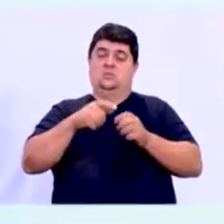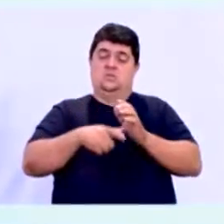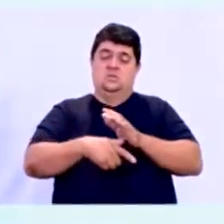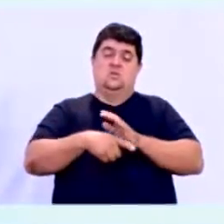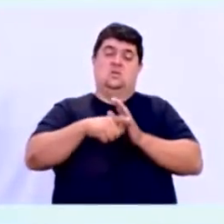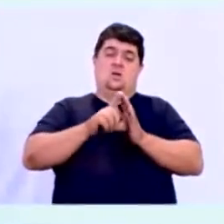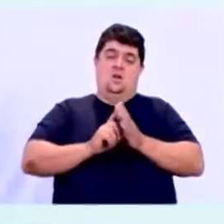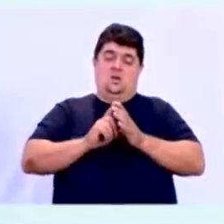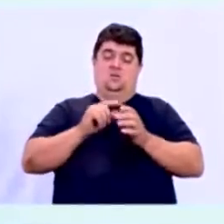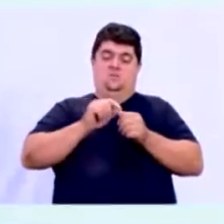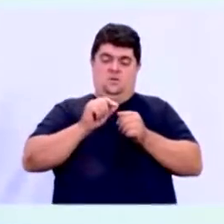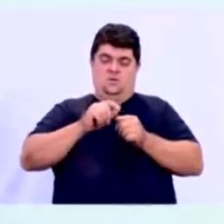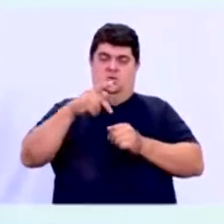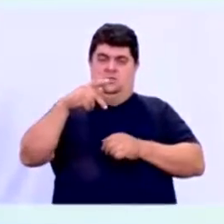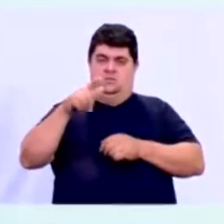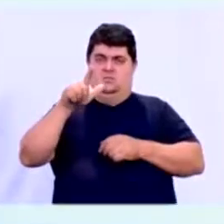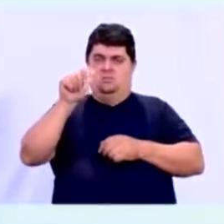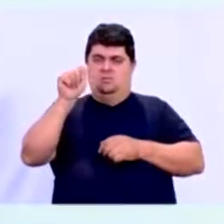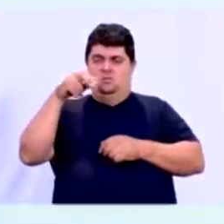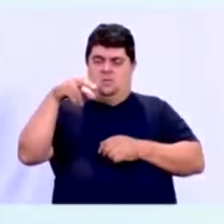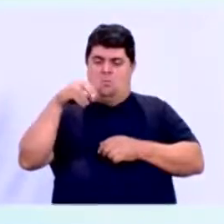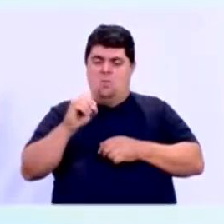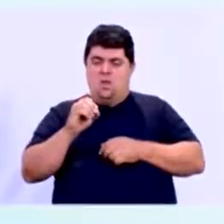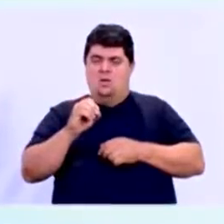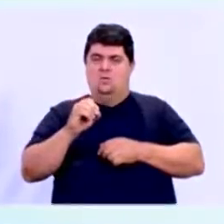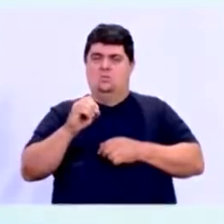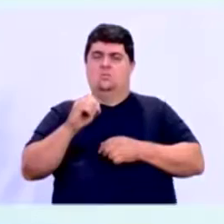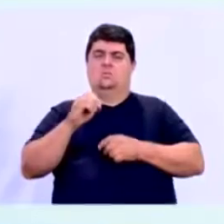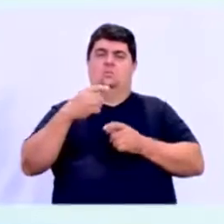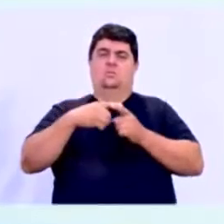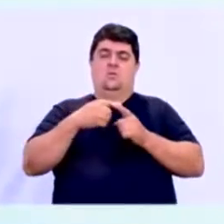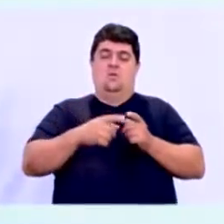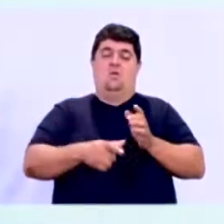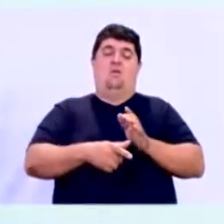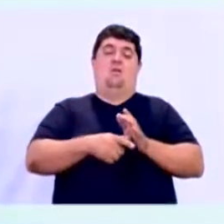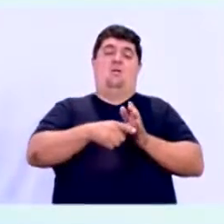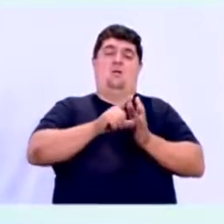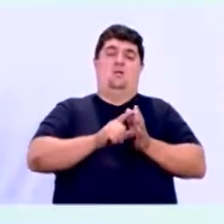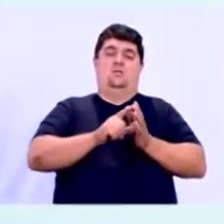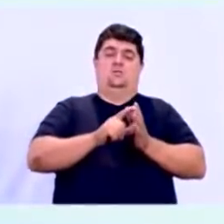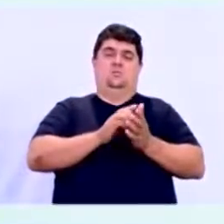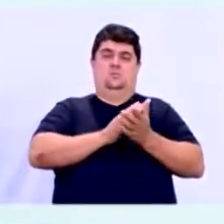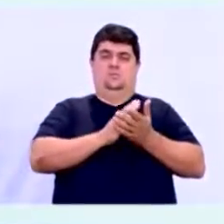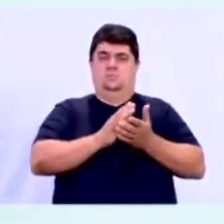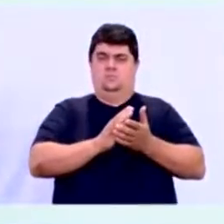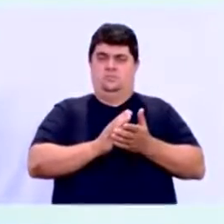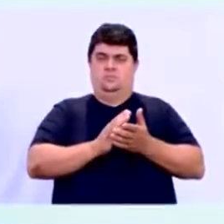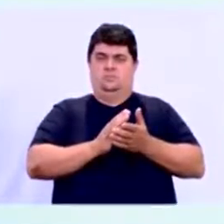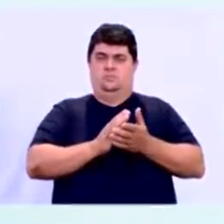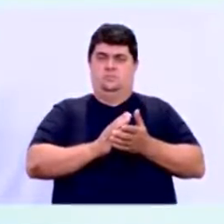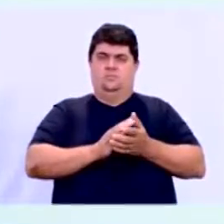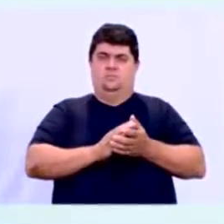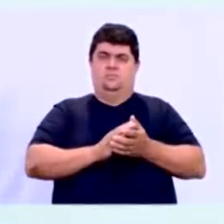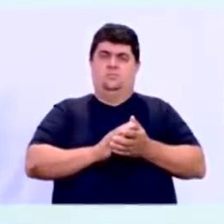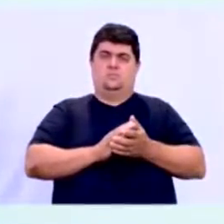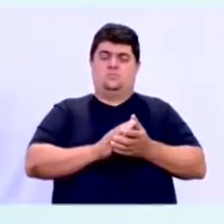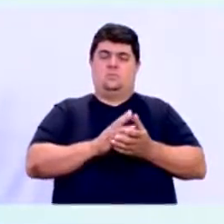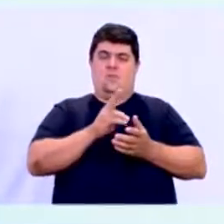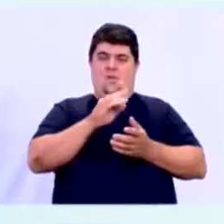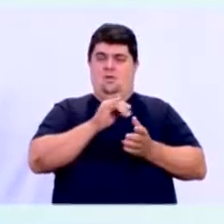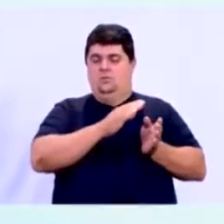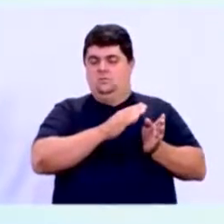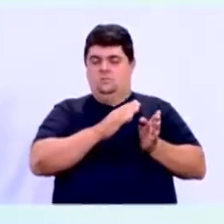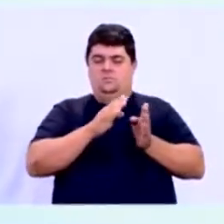em andamento, tá? Você deve fazer isso antes, né? Porque é previamente, ou seja, antes de colocar em andamento. E aí você vai